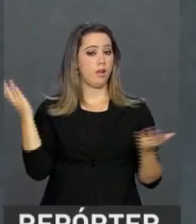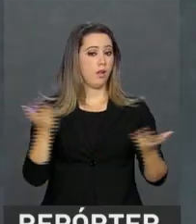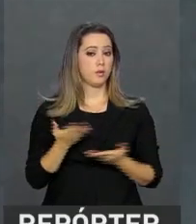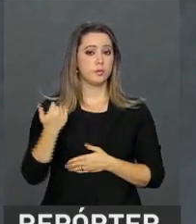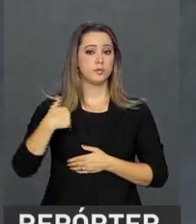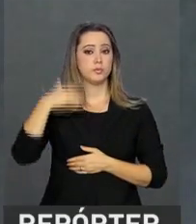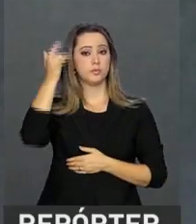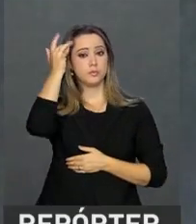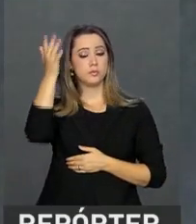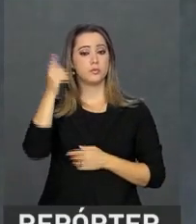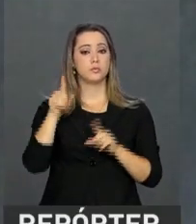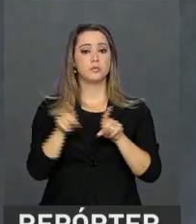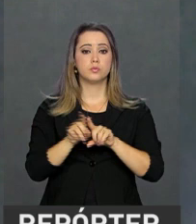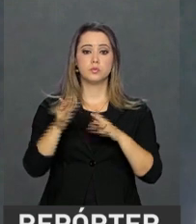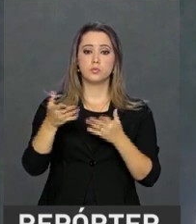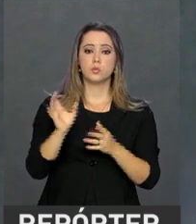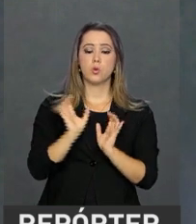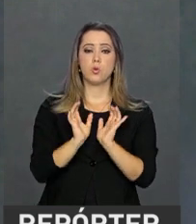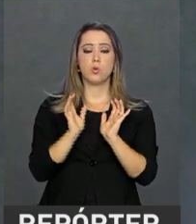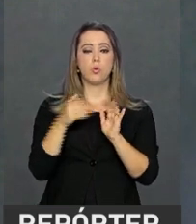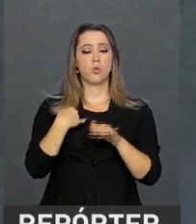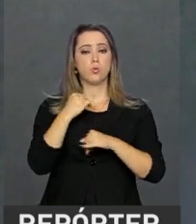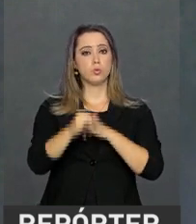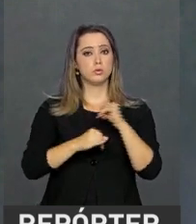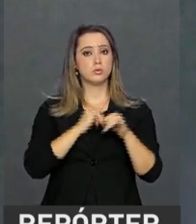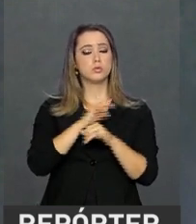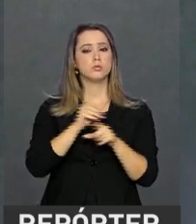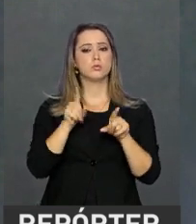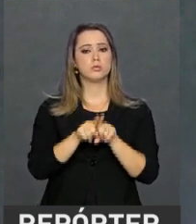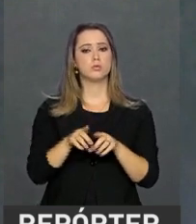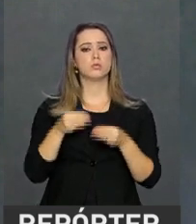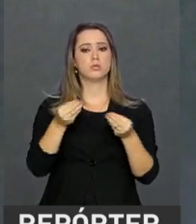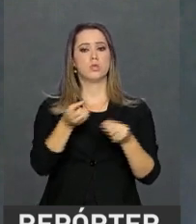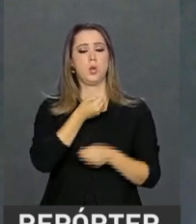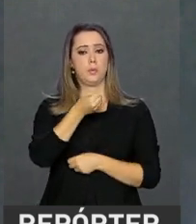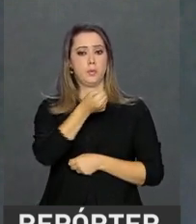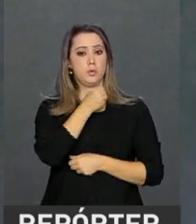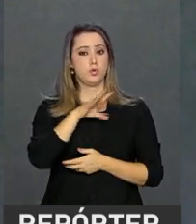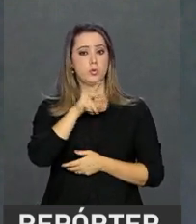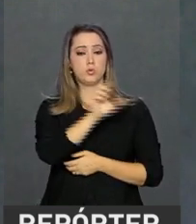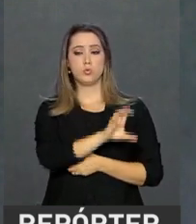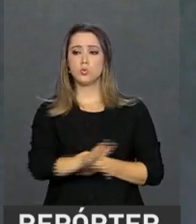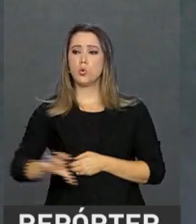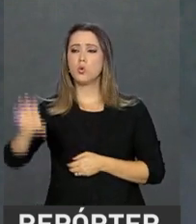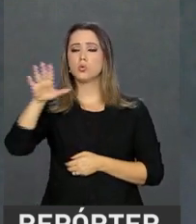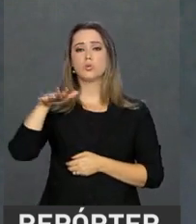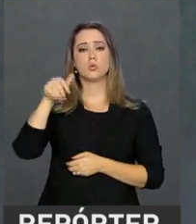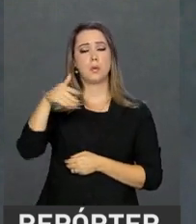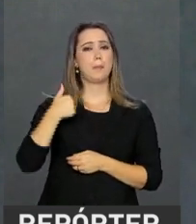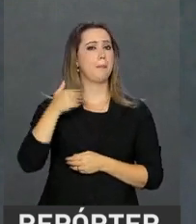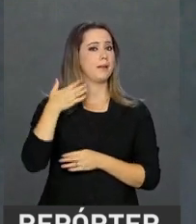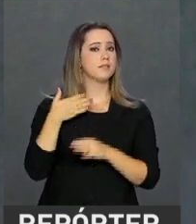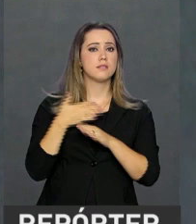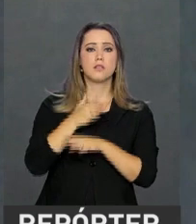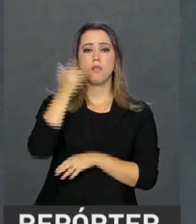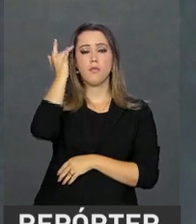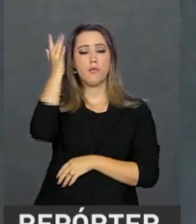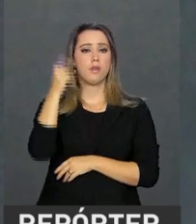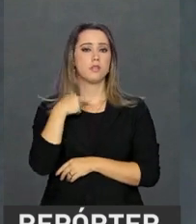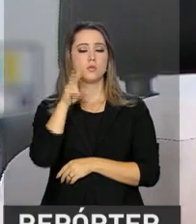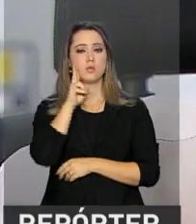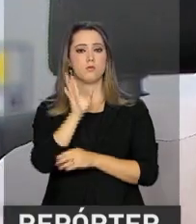fácil nacional disponibiliza do brasil inteiro e acessível a sefaz